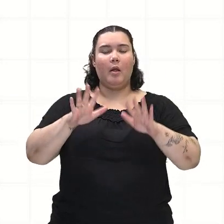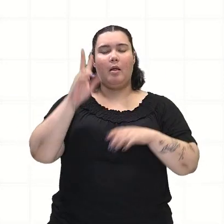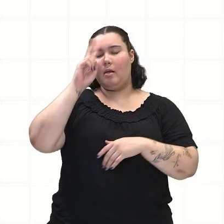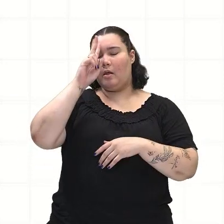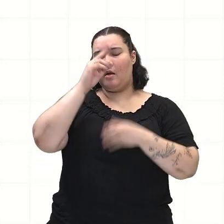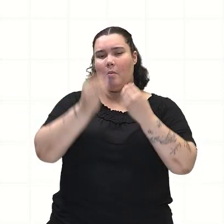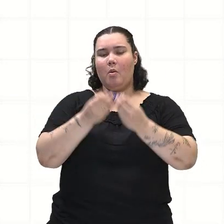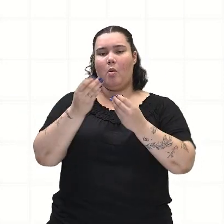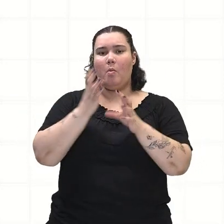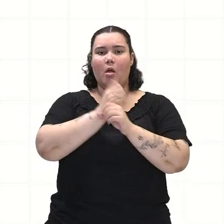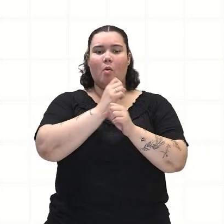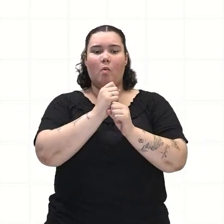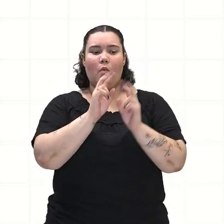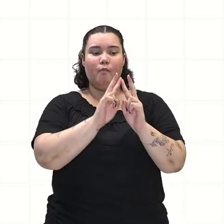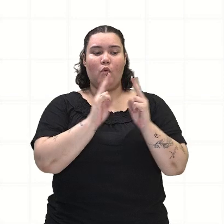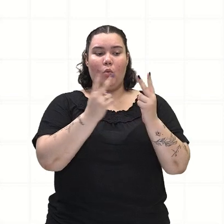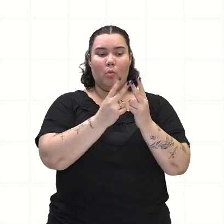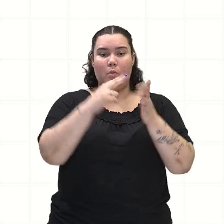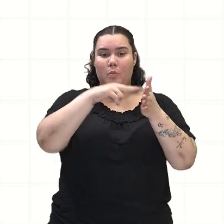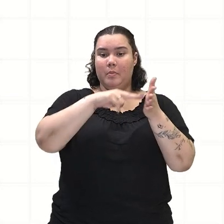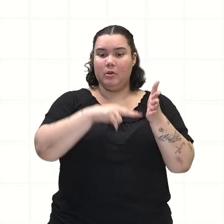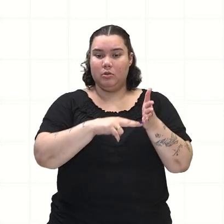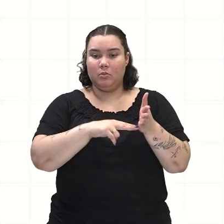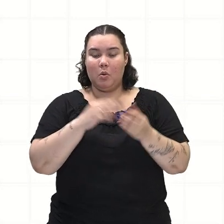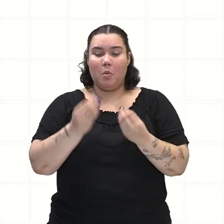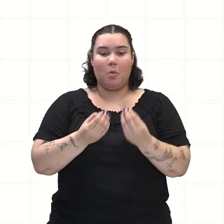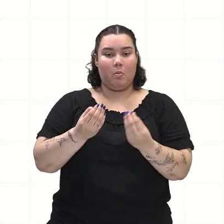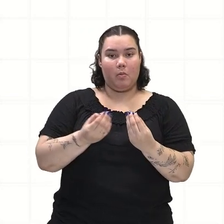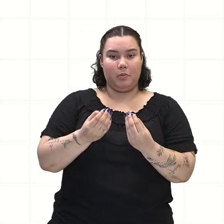volume do prisma, né? O volume do prisma,